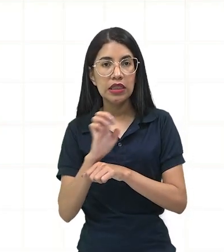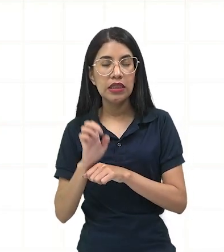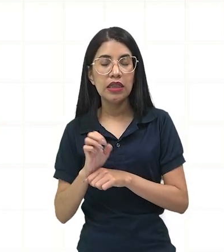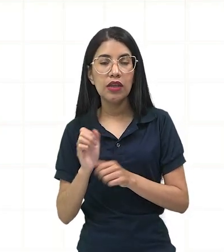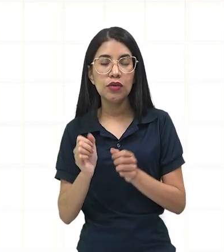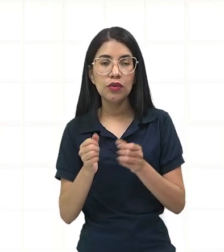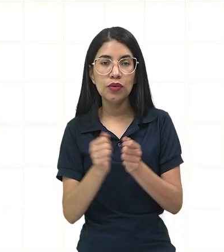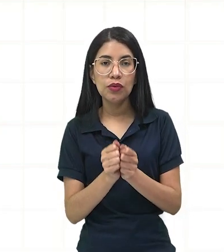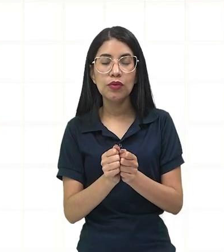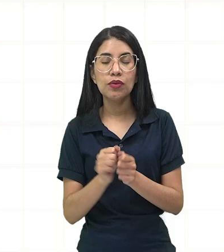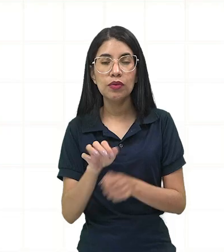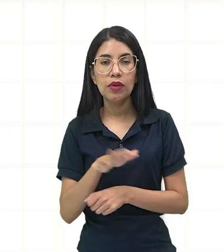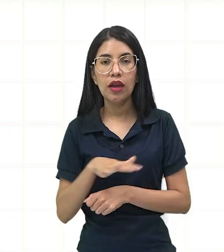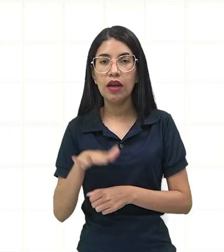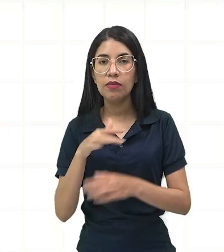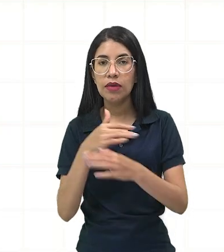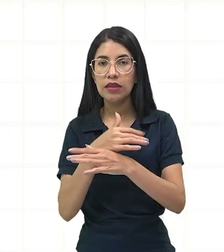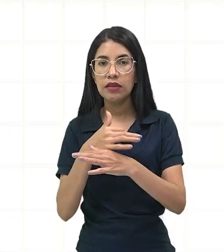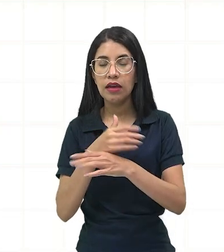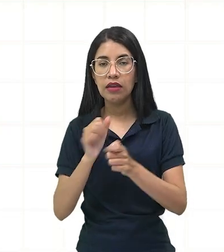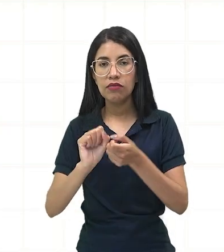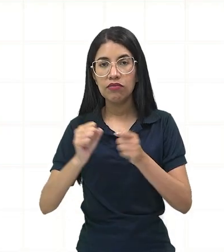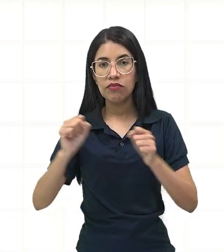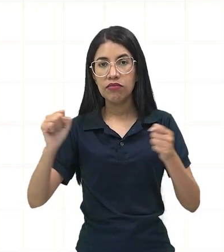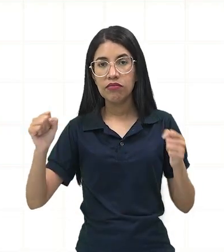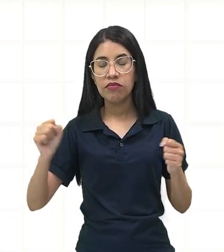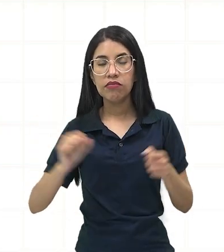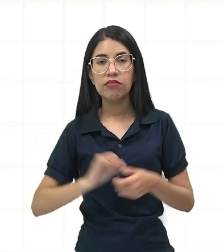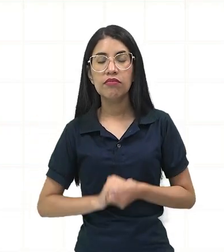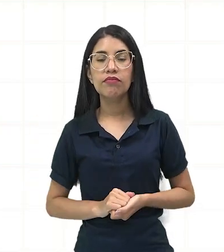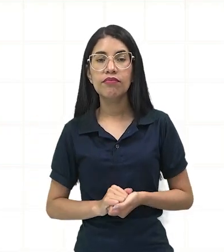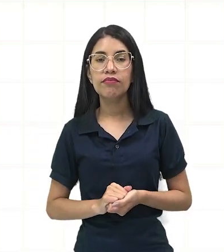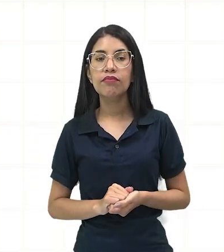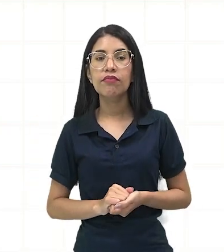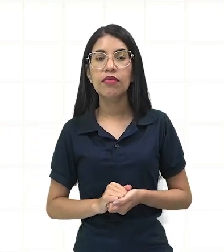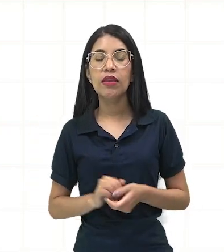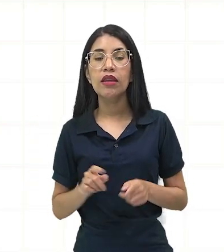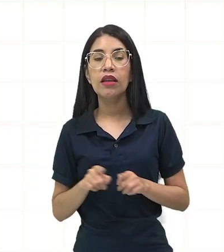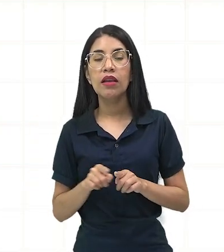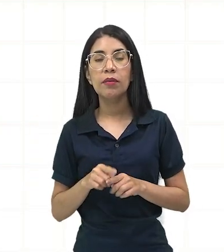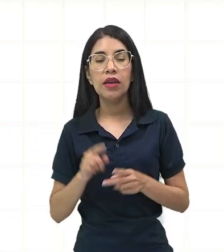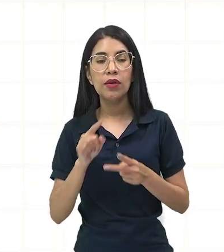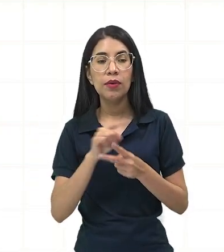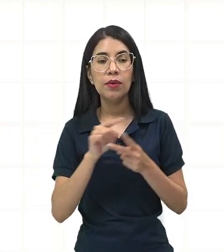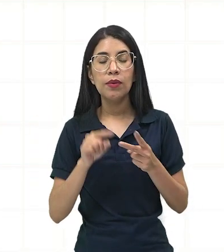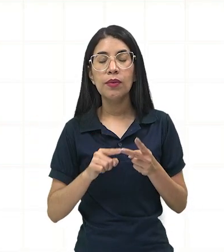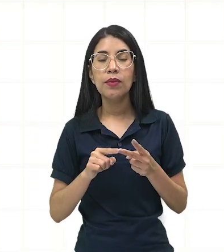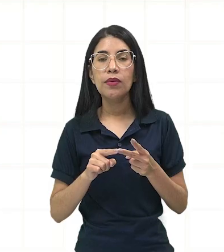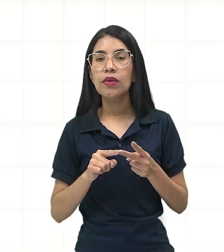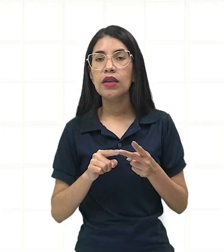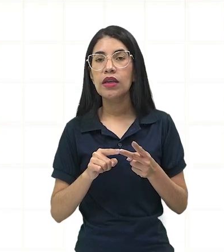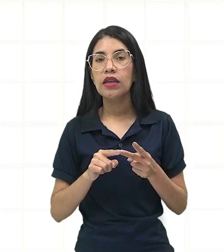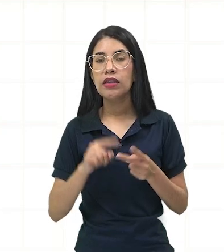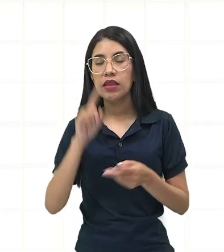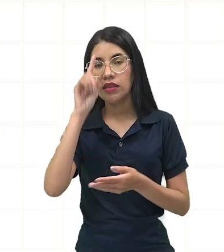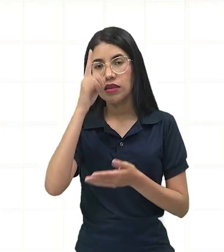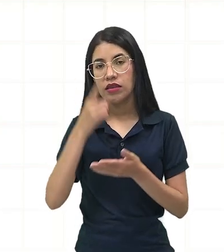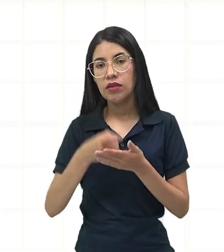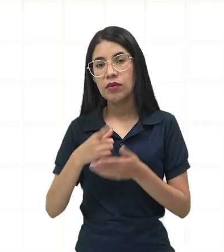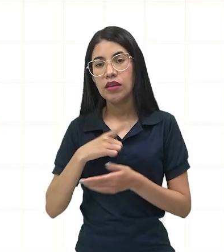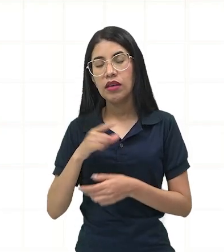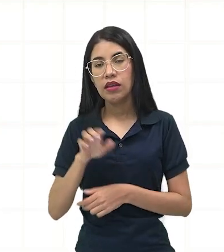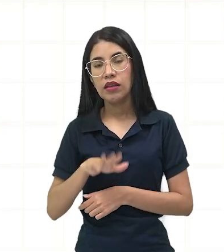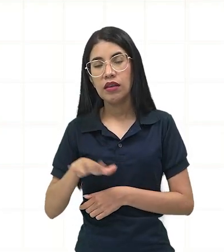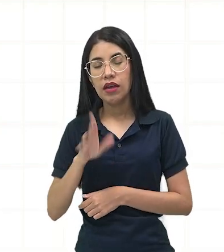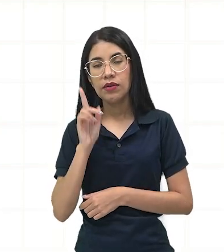de uma única megalópole. E aí a gente tem esses dois centros de decisão nos Estados Unidos, onde a